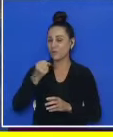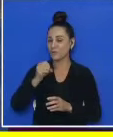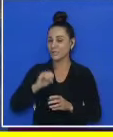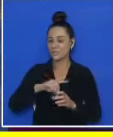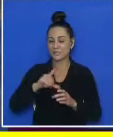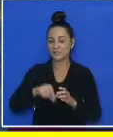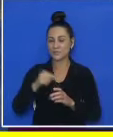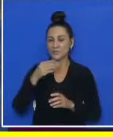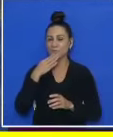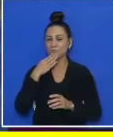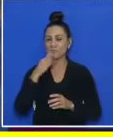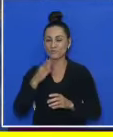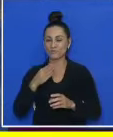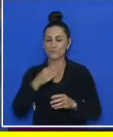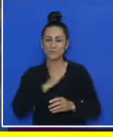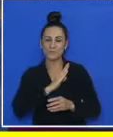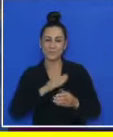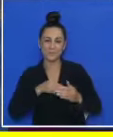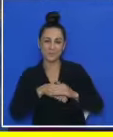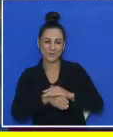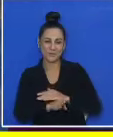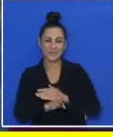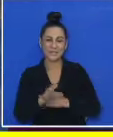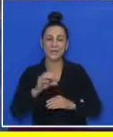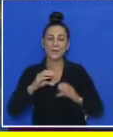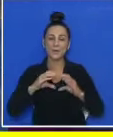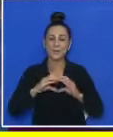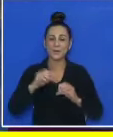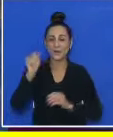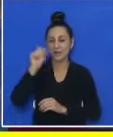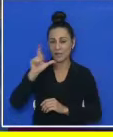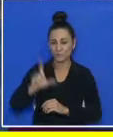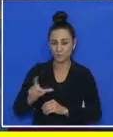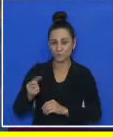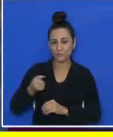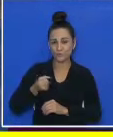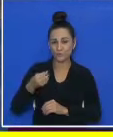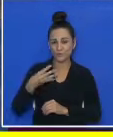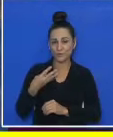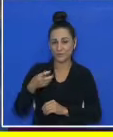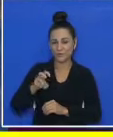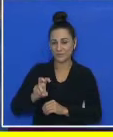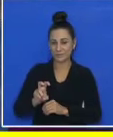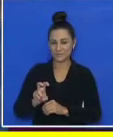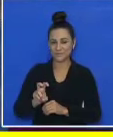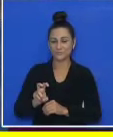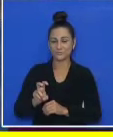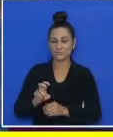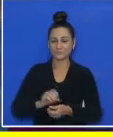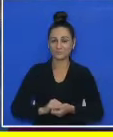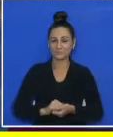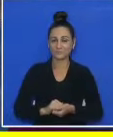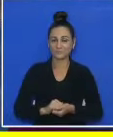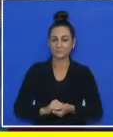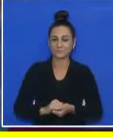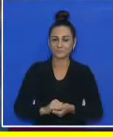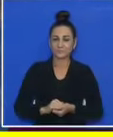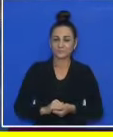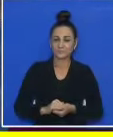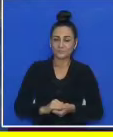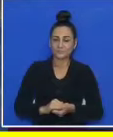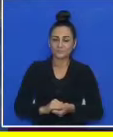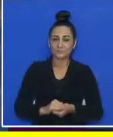Sorteio da Time Mania. Bola azul, número 45. Azul 45.